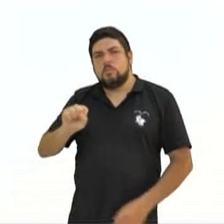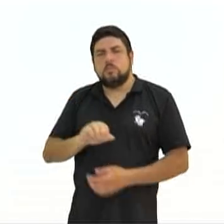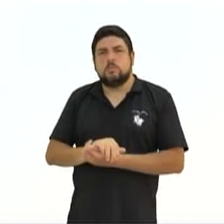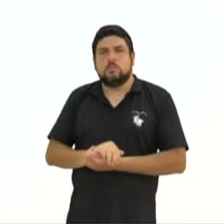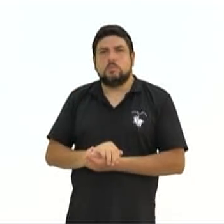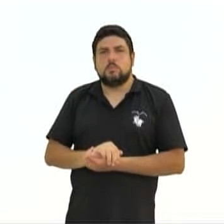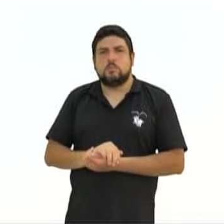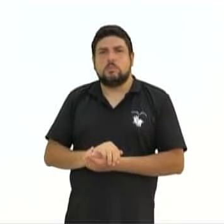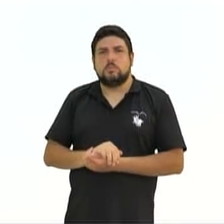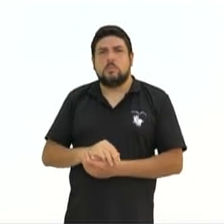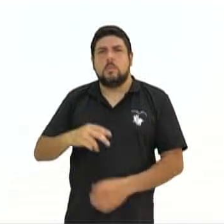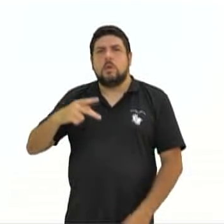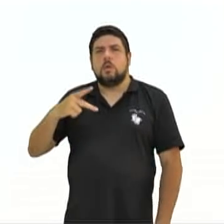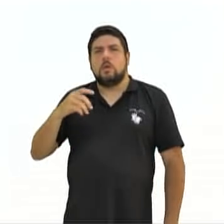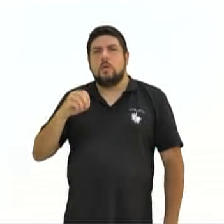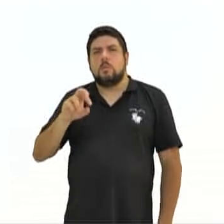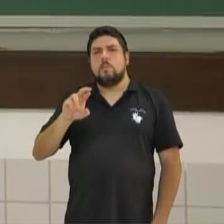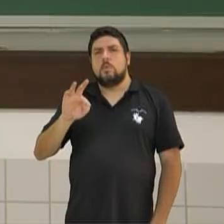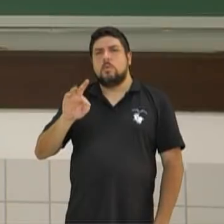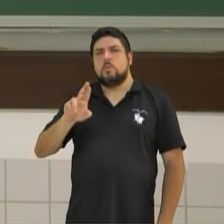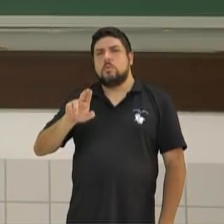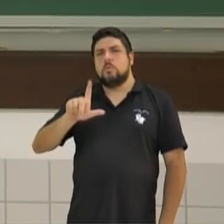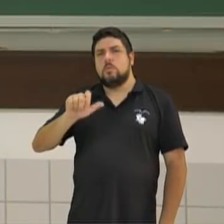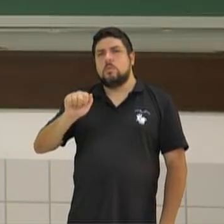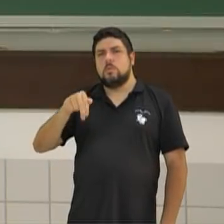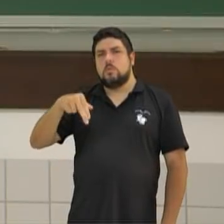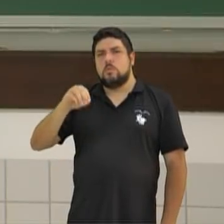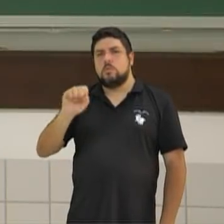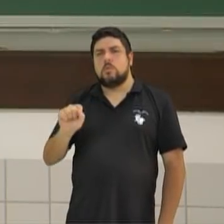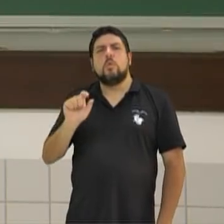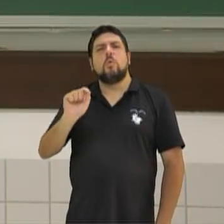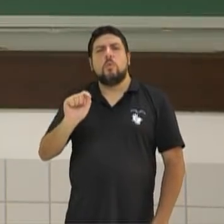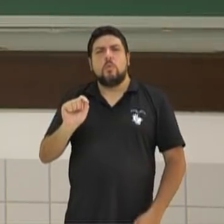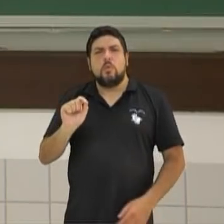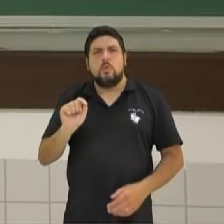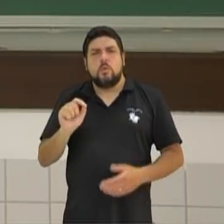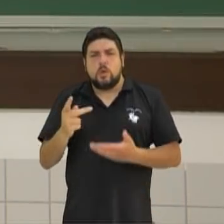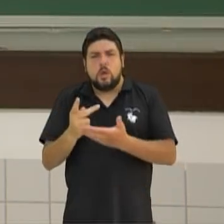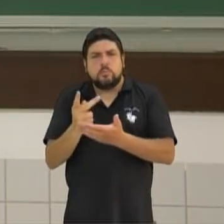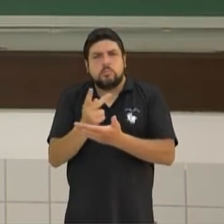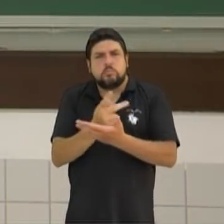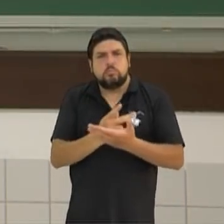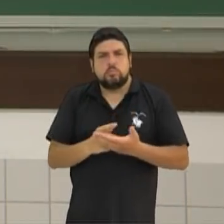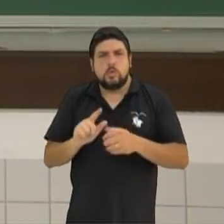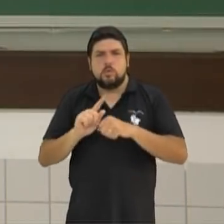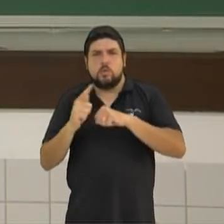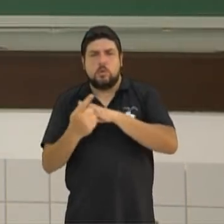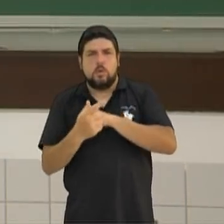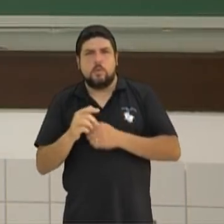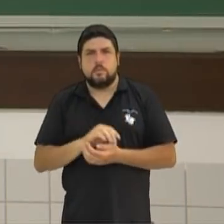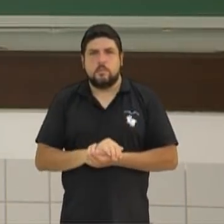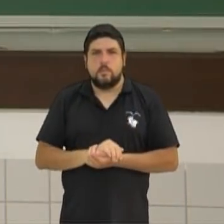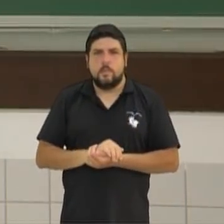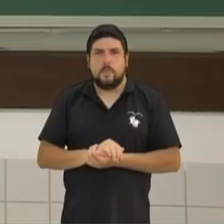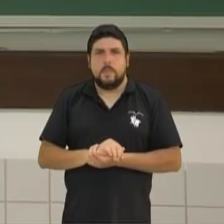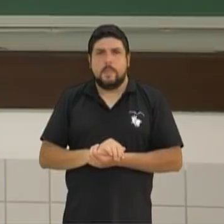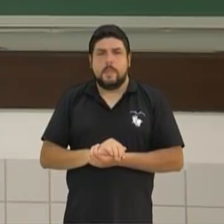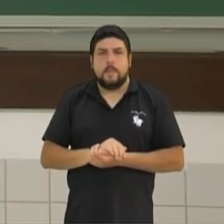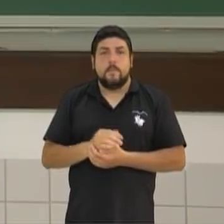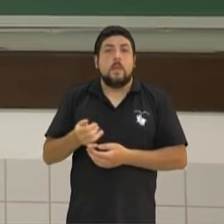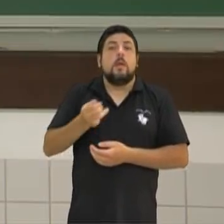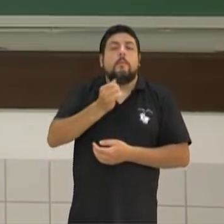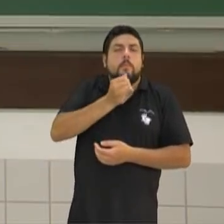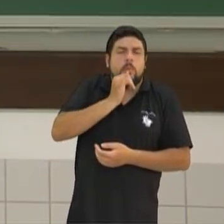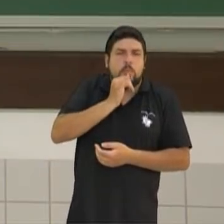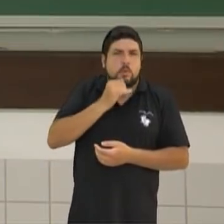Os portulanos eram descrições geográficas. Quando o cara ia navegando a costa, algum território, ele ia descrevendo, passei por um